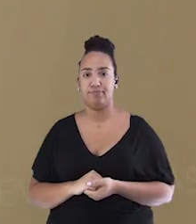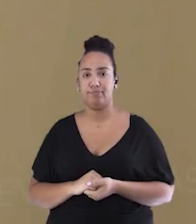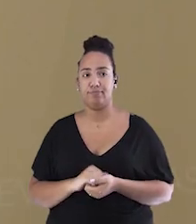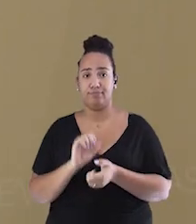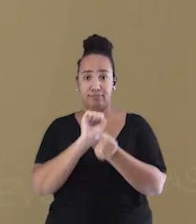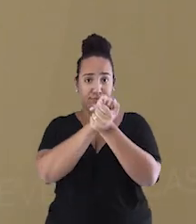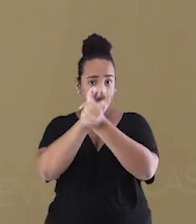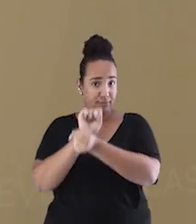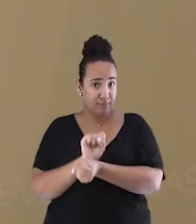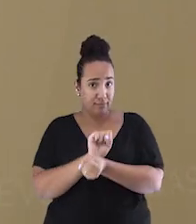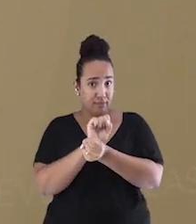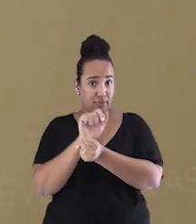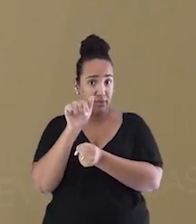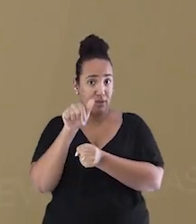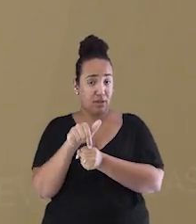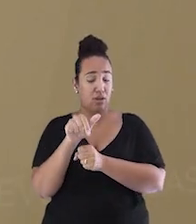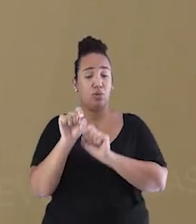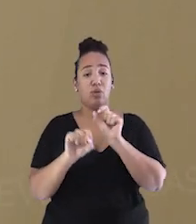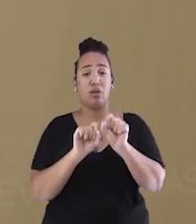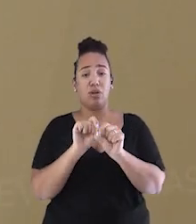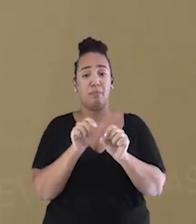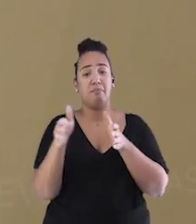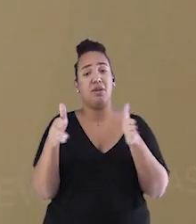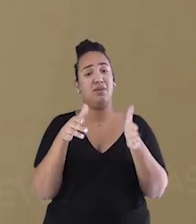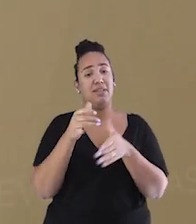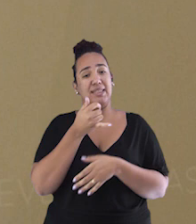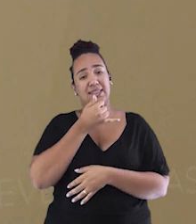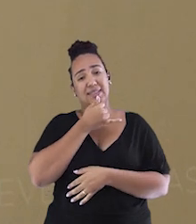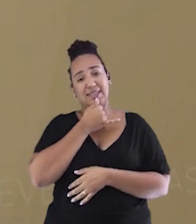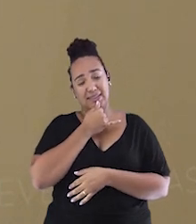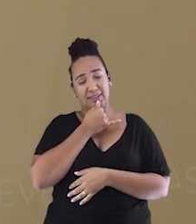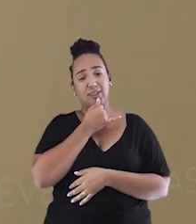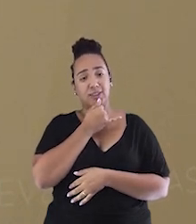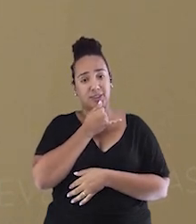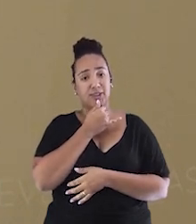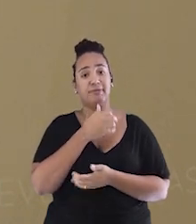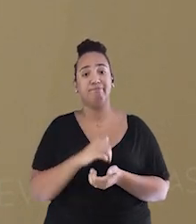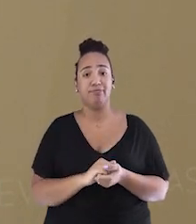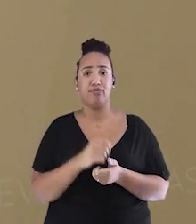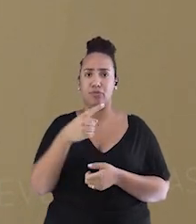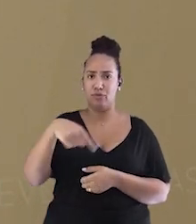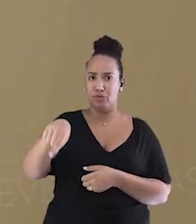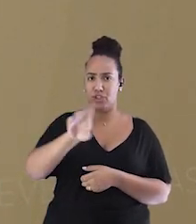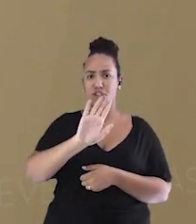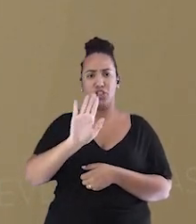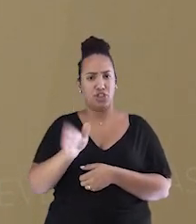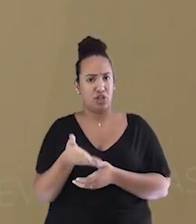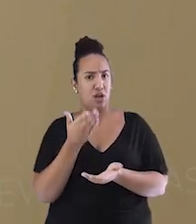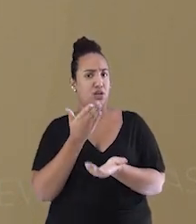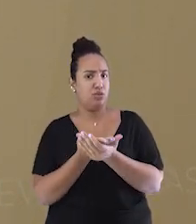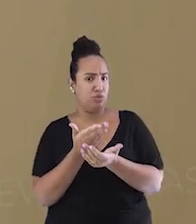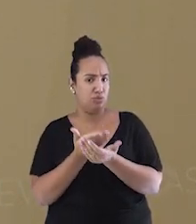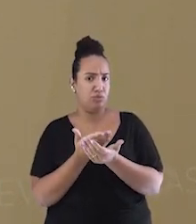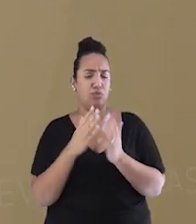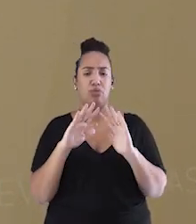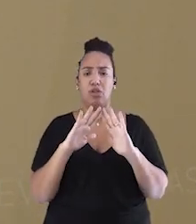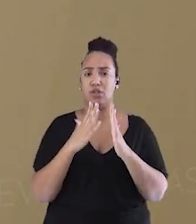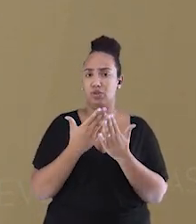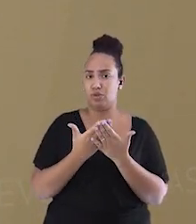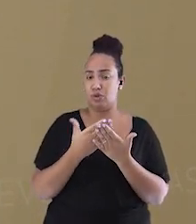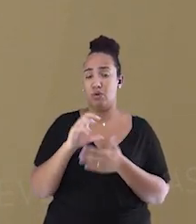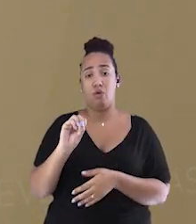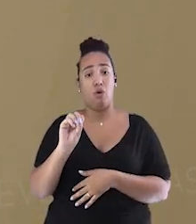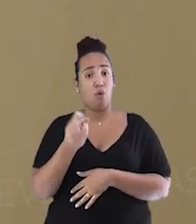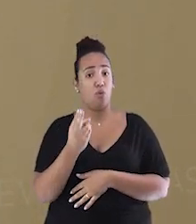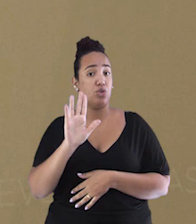A escravidão foi um capítulo bem triste da nossa história que provavelmente você já estudou algumas vezes na escola